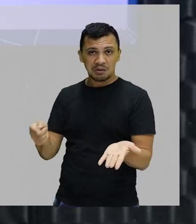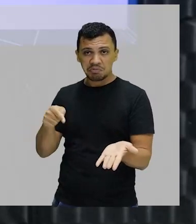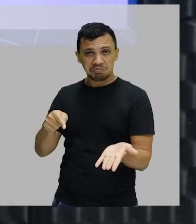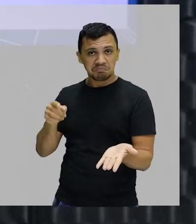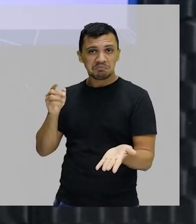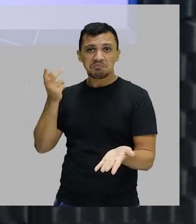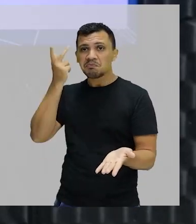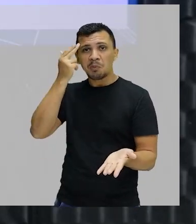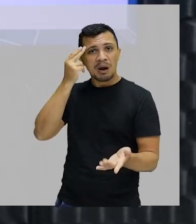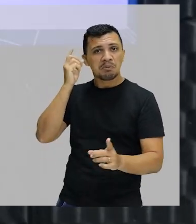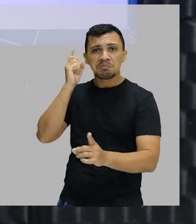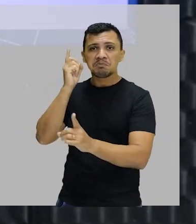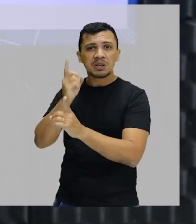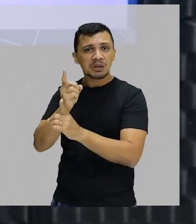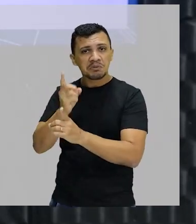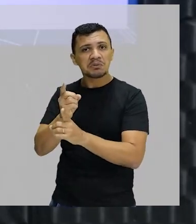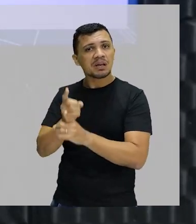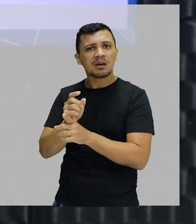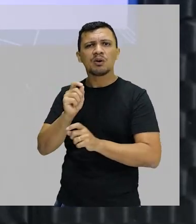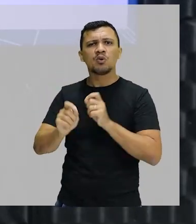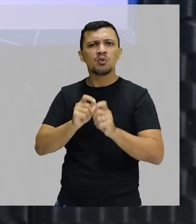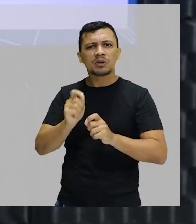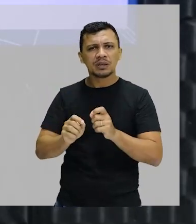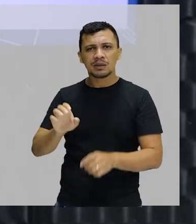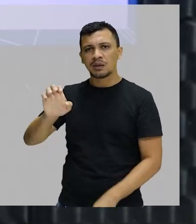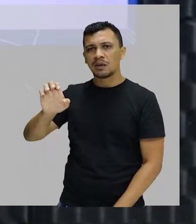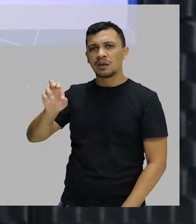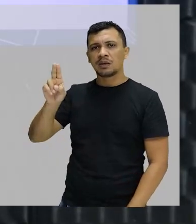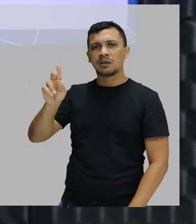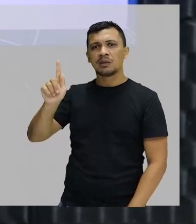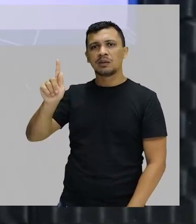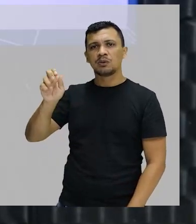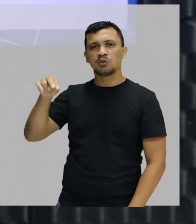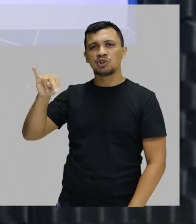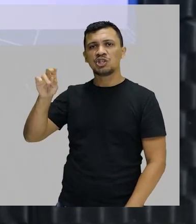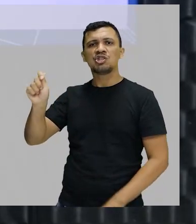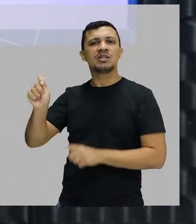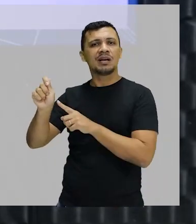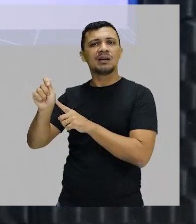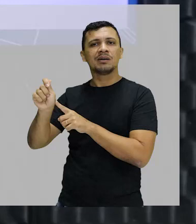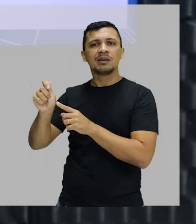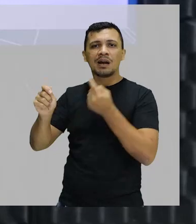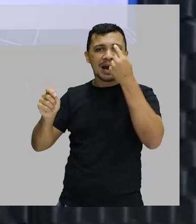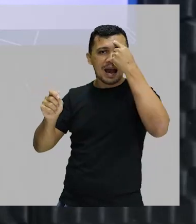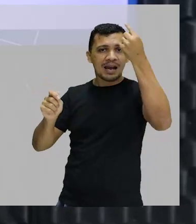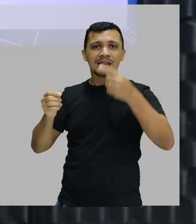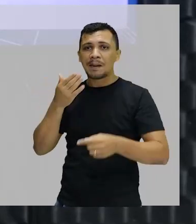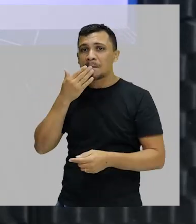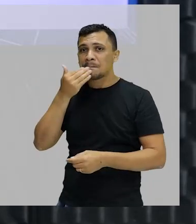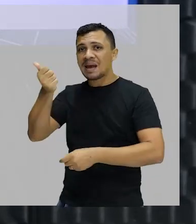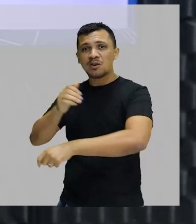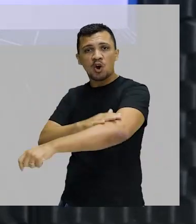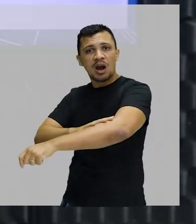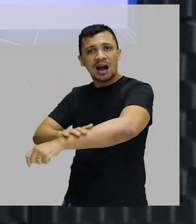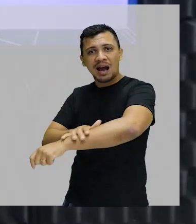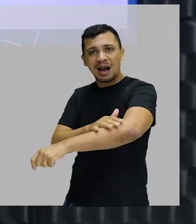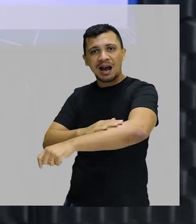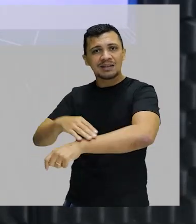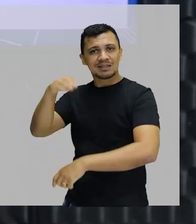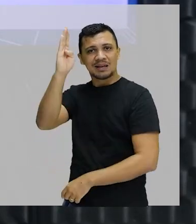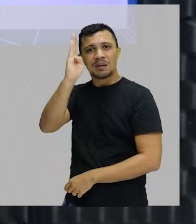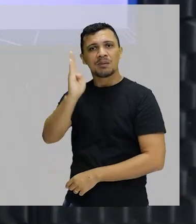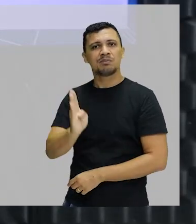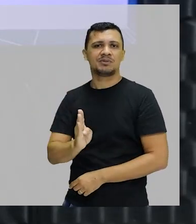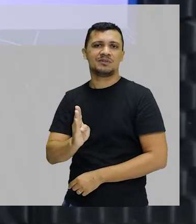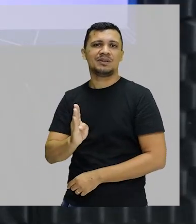né, reportagens, exaltando a eugenia, a ideia de melhoramento da raça, pedindo pela melhoria, portanto, da raça